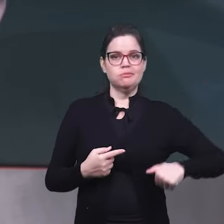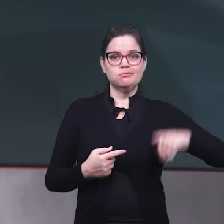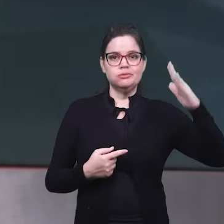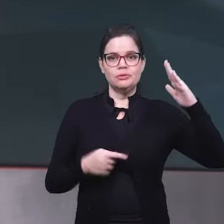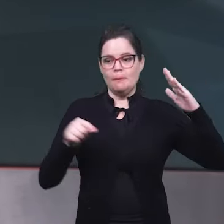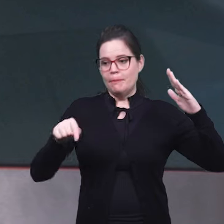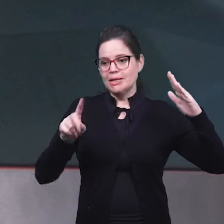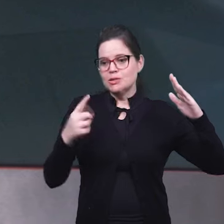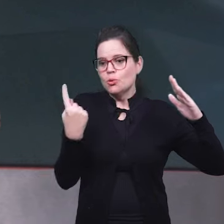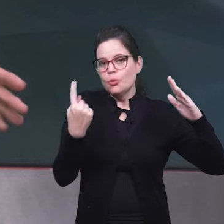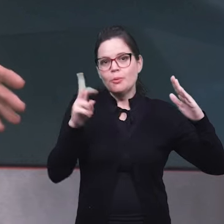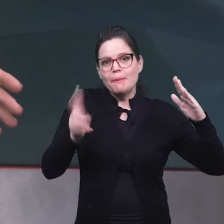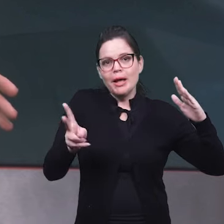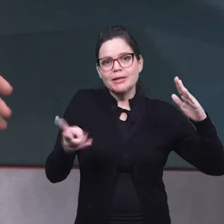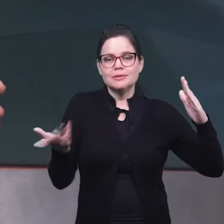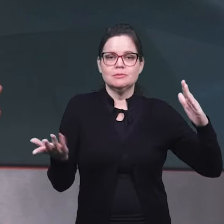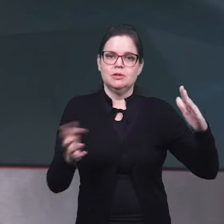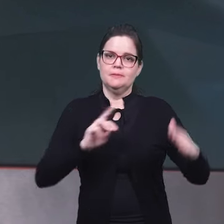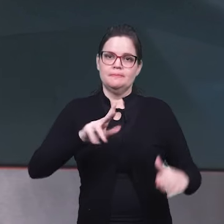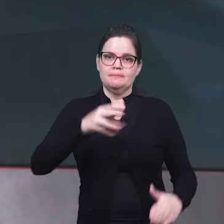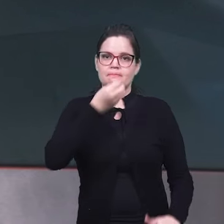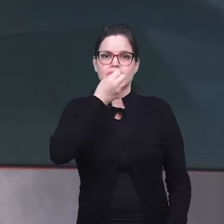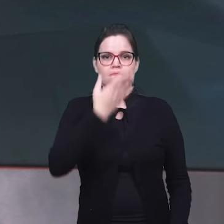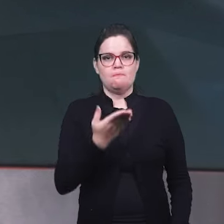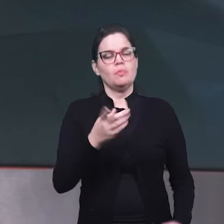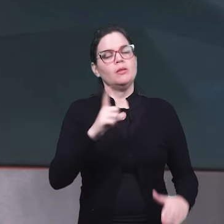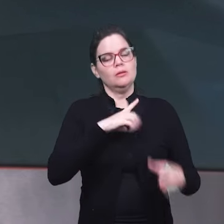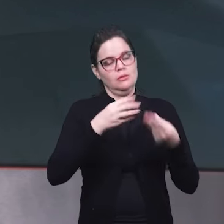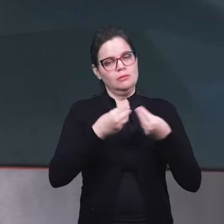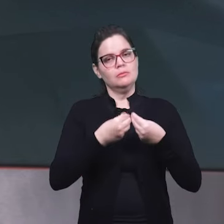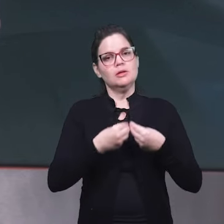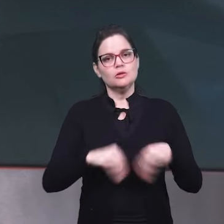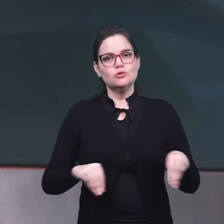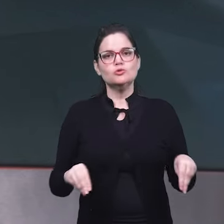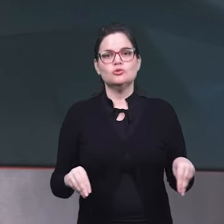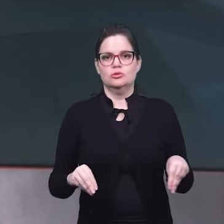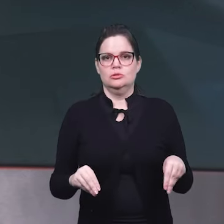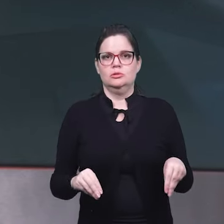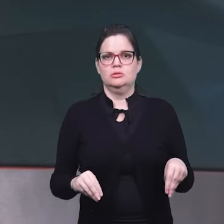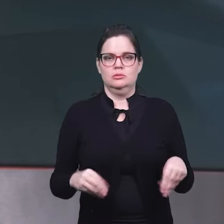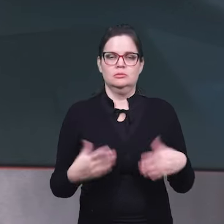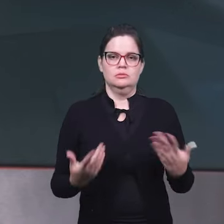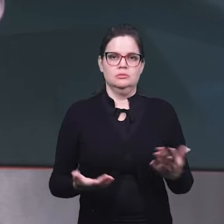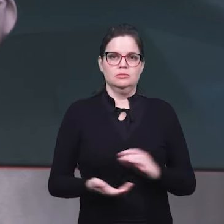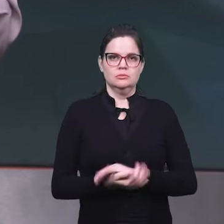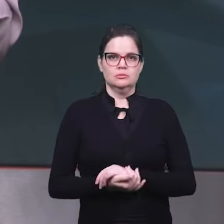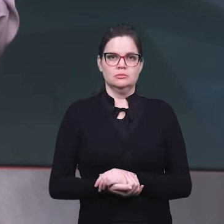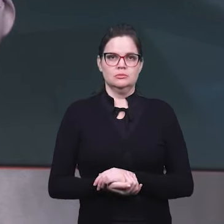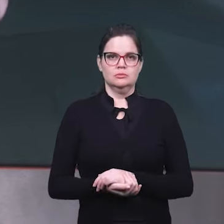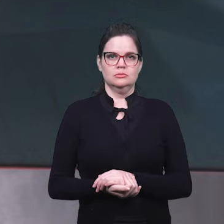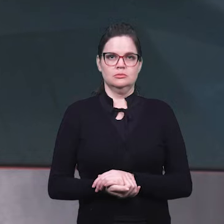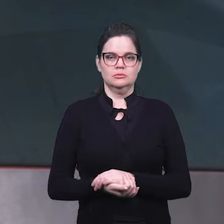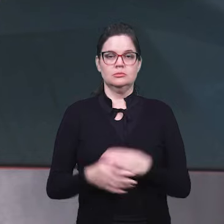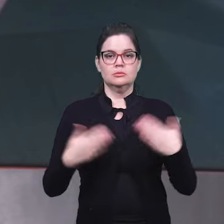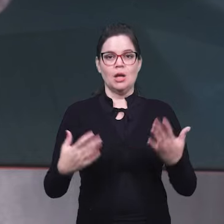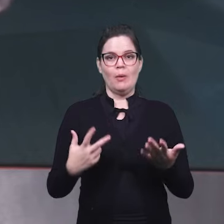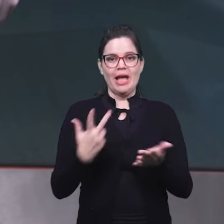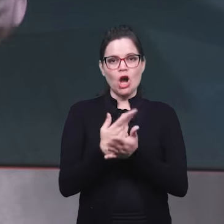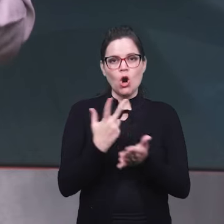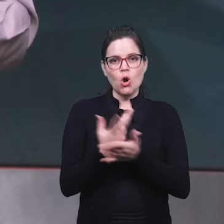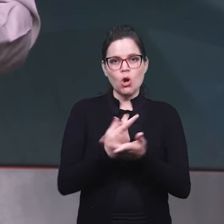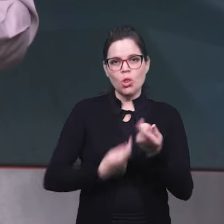mas o valor de uso é o mesmo, não aumentou. Então isso não é bom, isso é prejudicial, isso